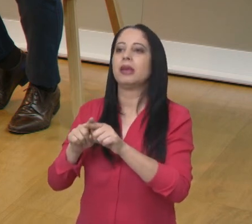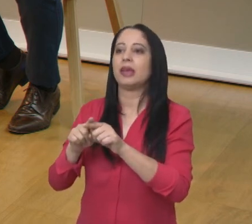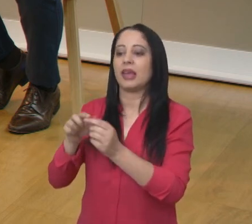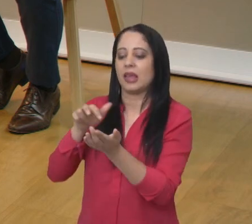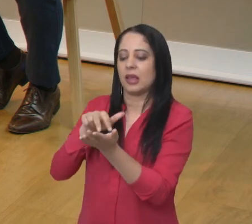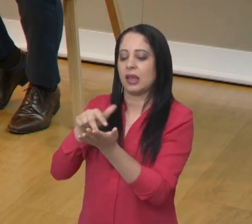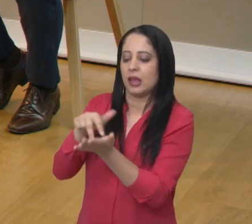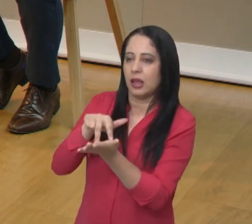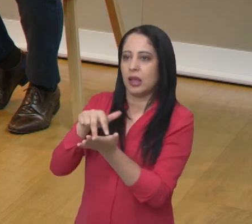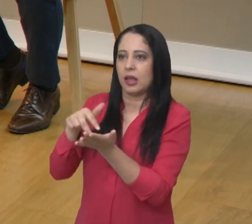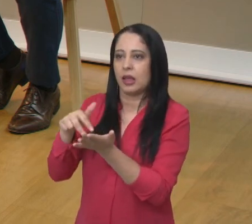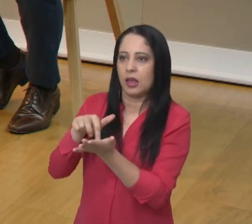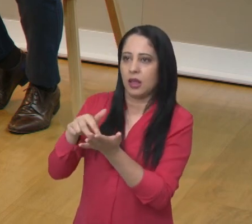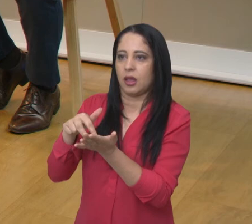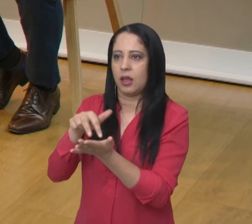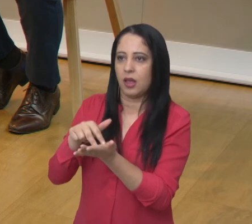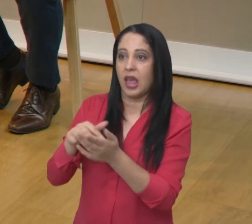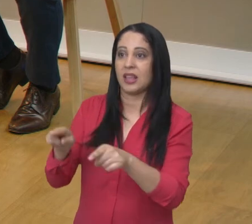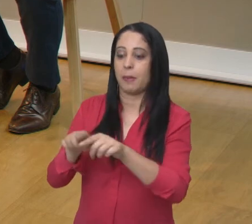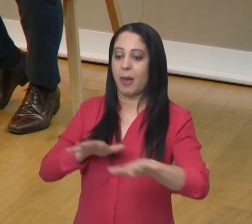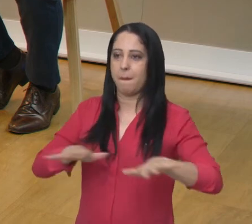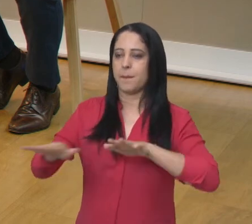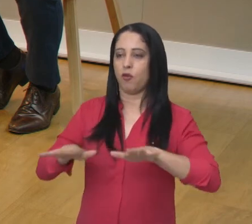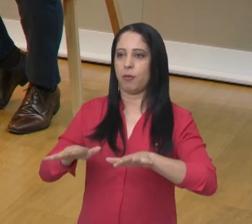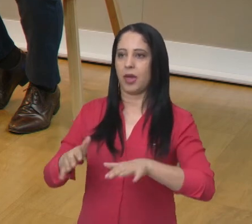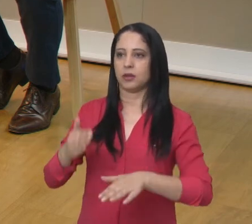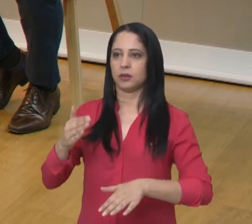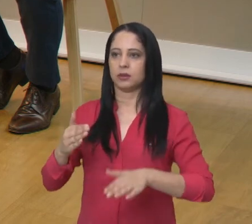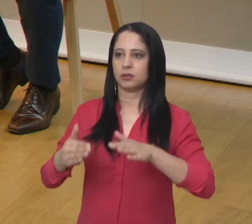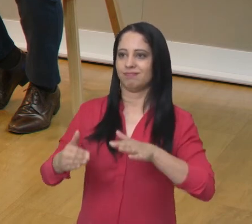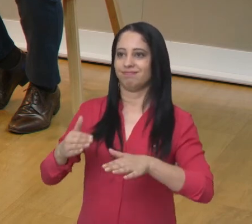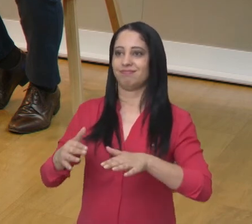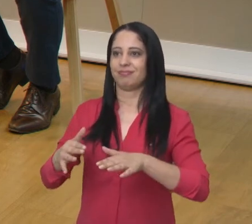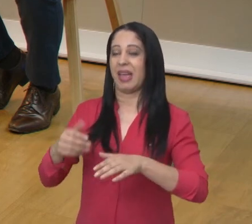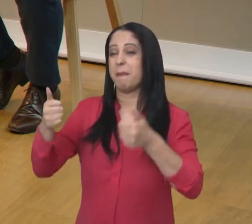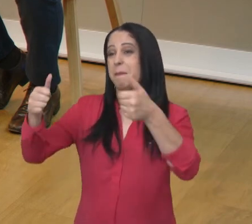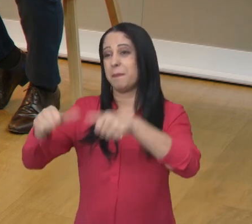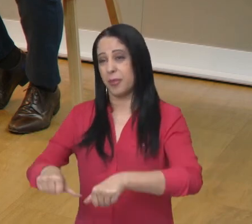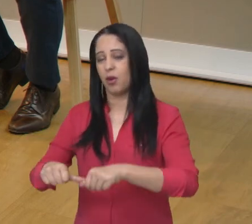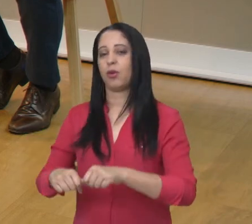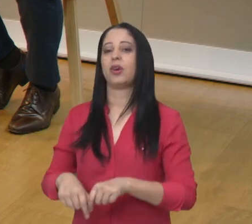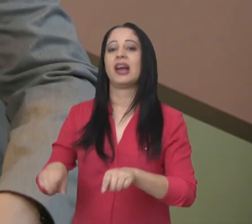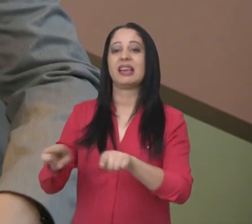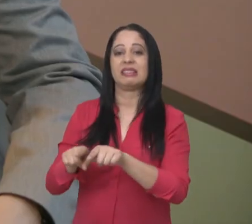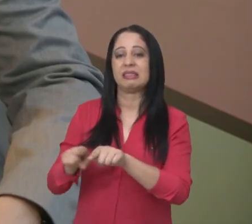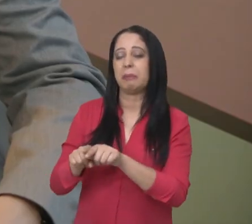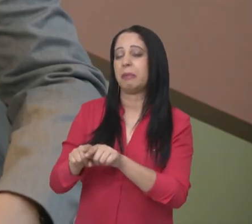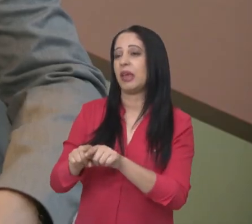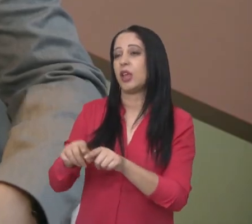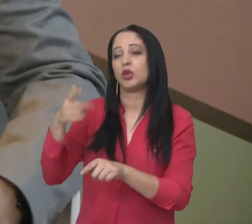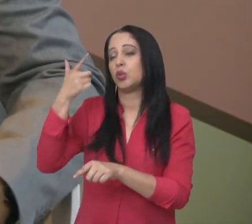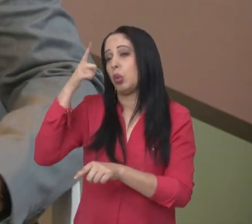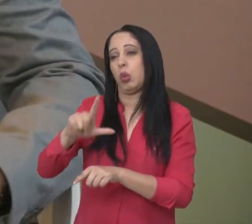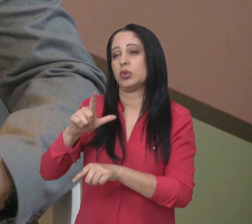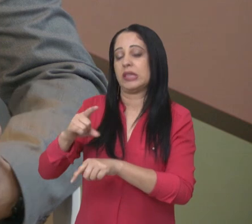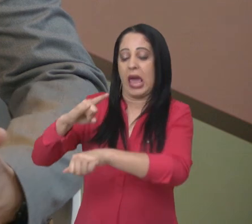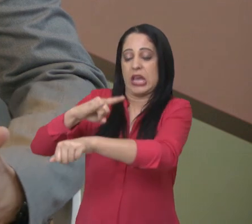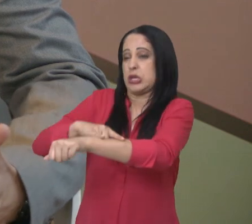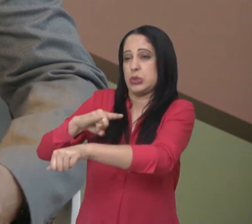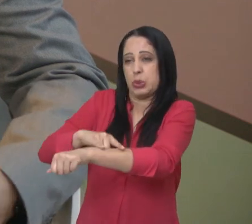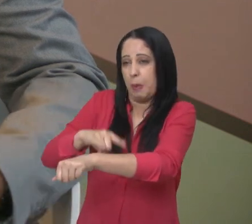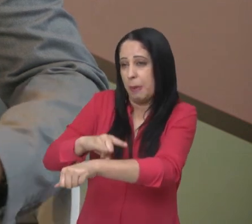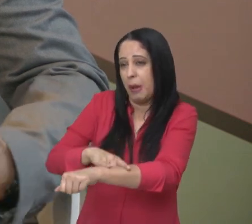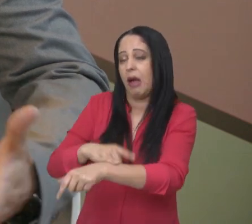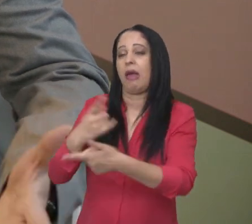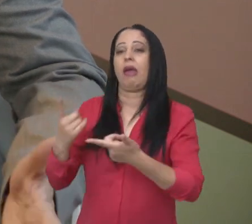déficit neurológico, causando paralisia das pernas, do braço, a alteração dos esfíncteres urinários, ele perde a